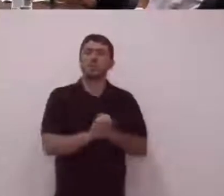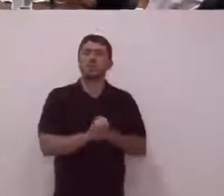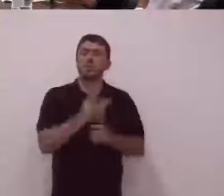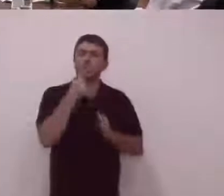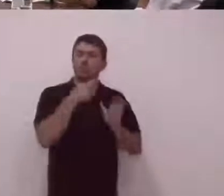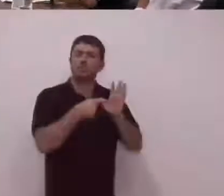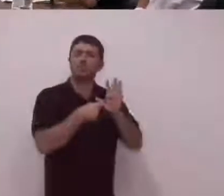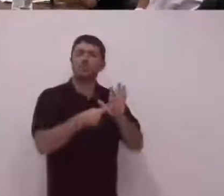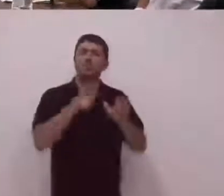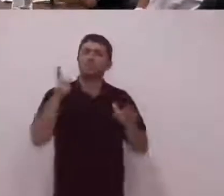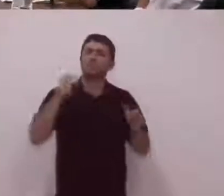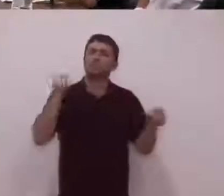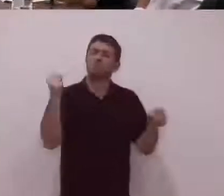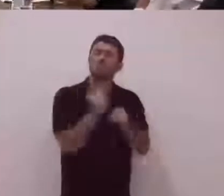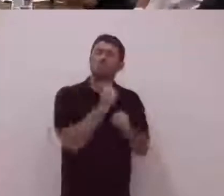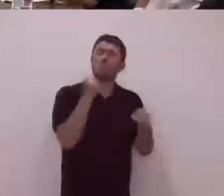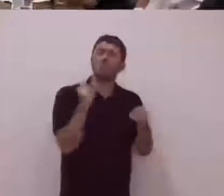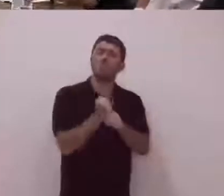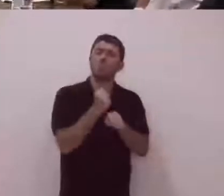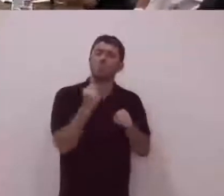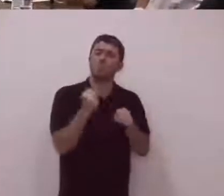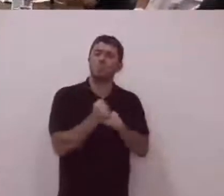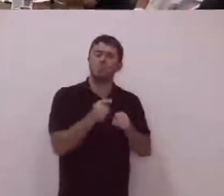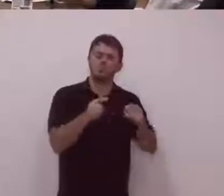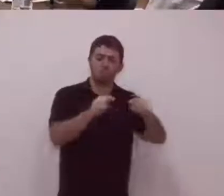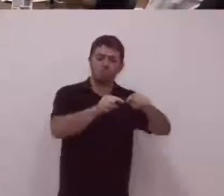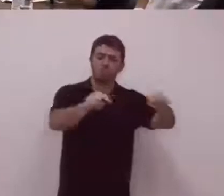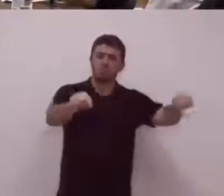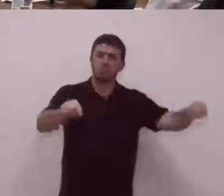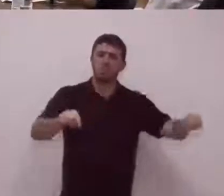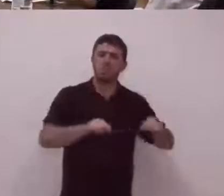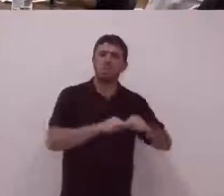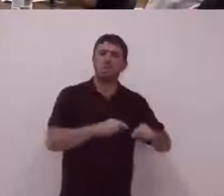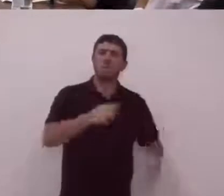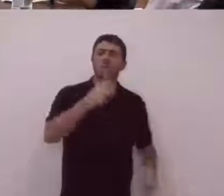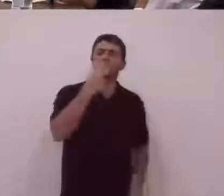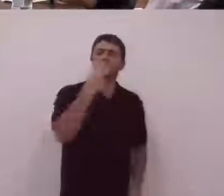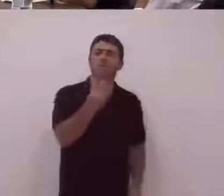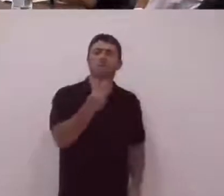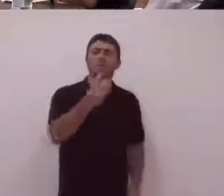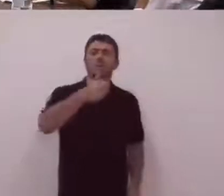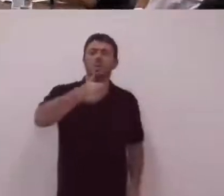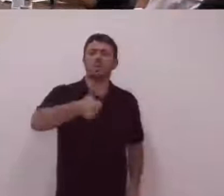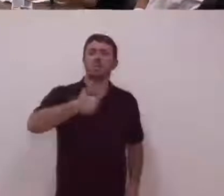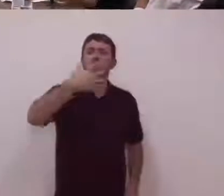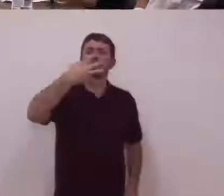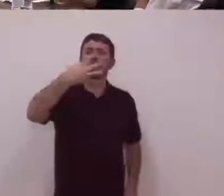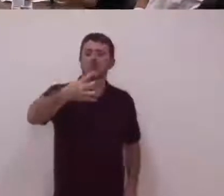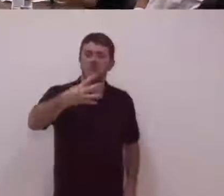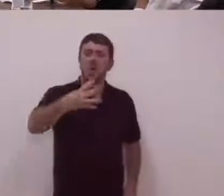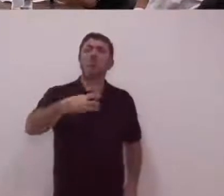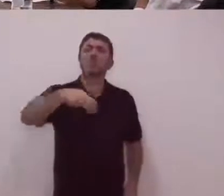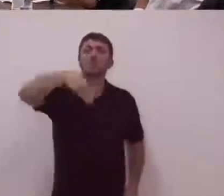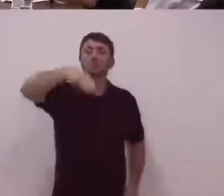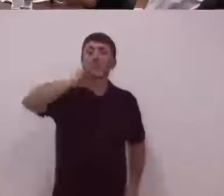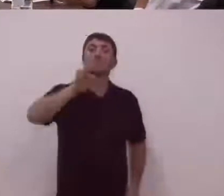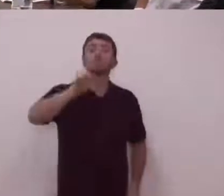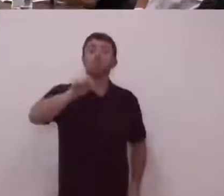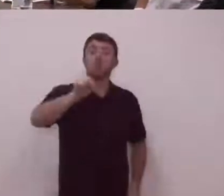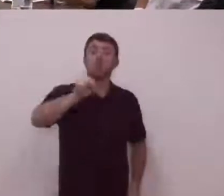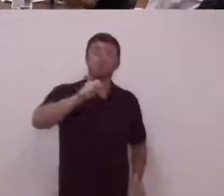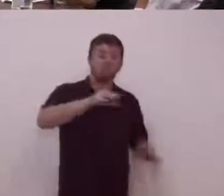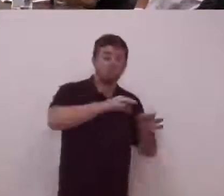314,98 metros quadrados, junto cópia do carnê da IPTU, a BITS